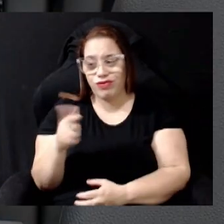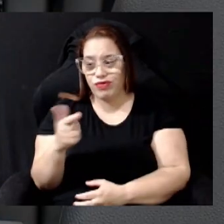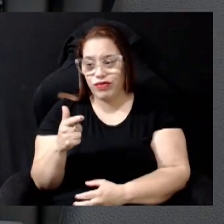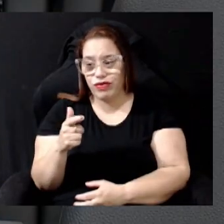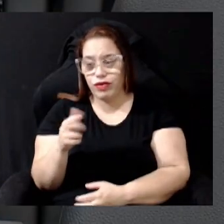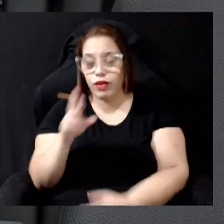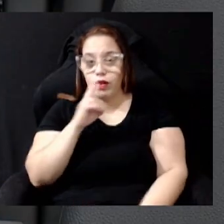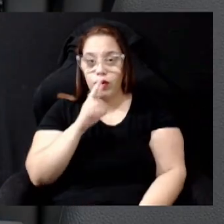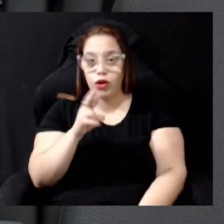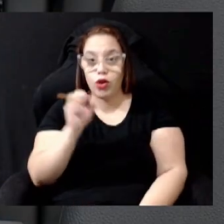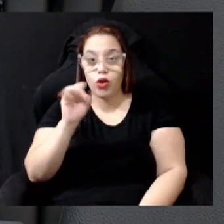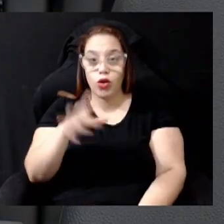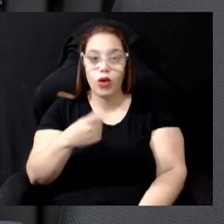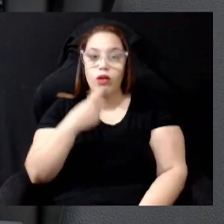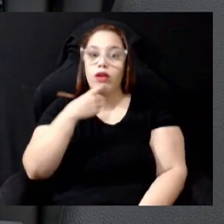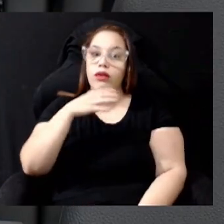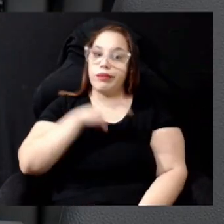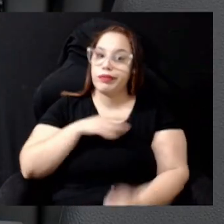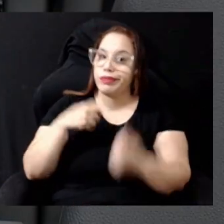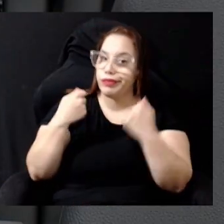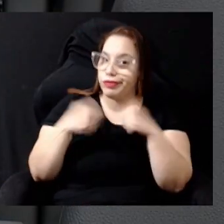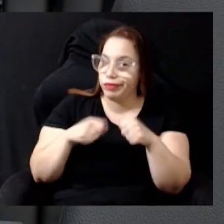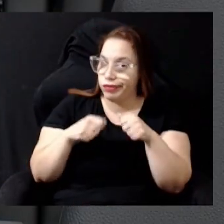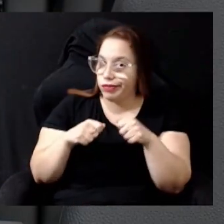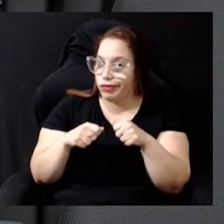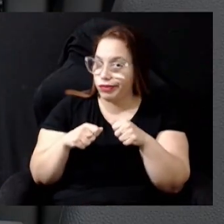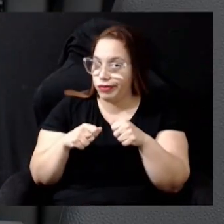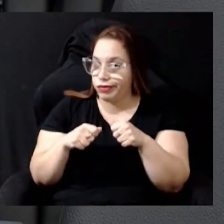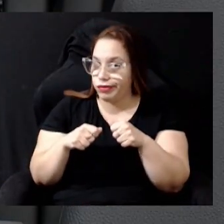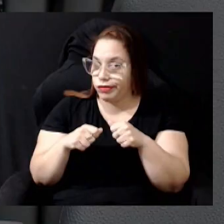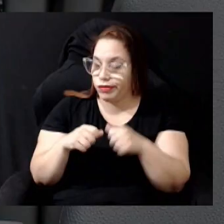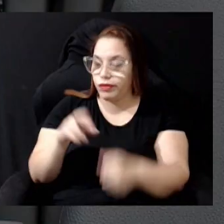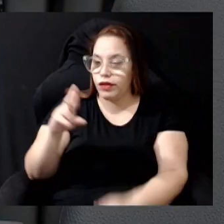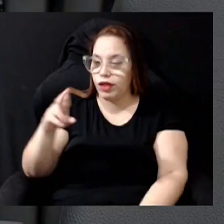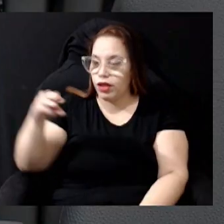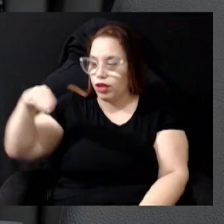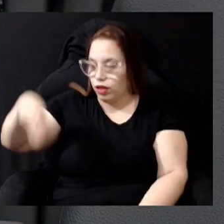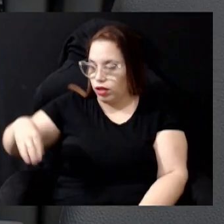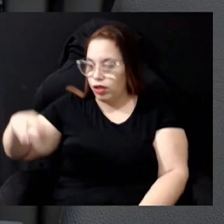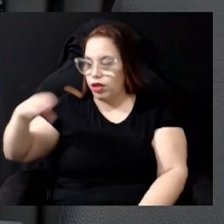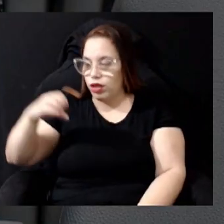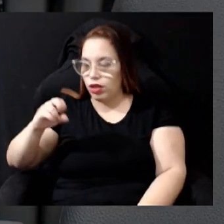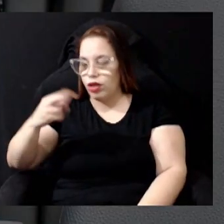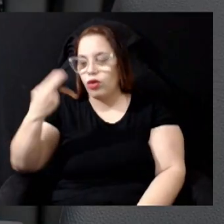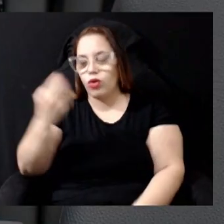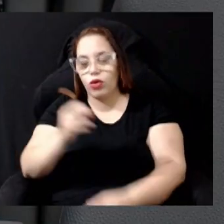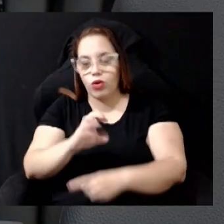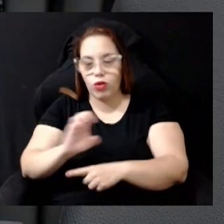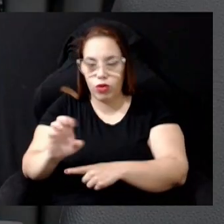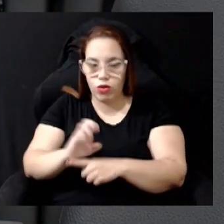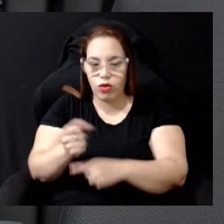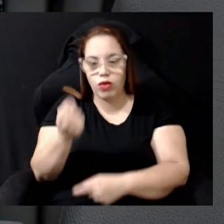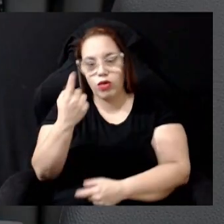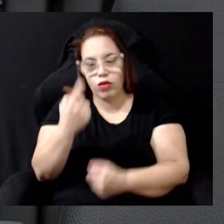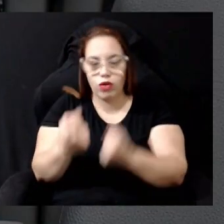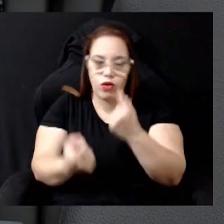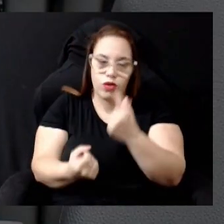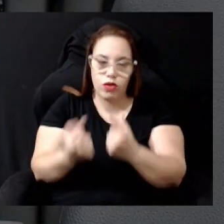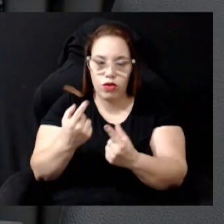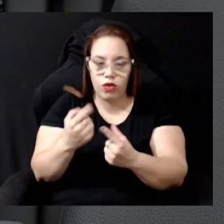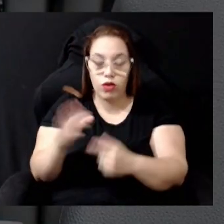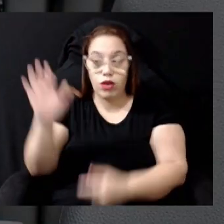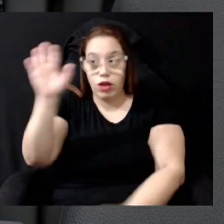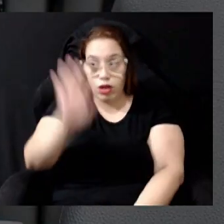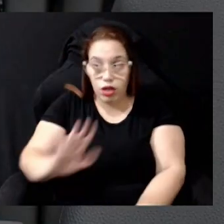Campinas. É necessário uma articulação com a região metropolitana ou com o Estado e, em algumas situações, a nível nacional. Veja,